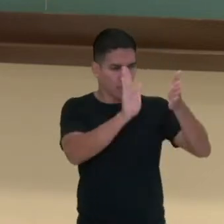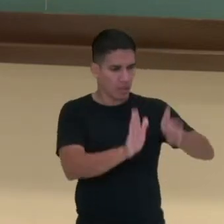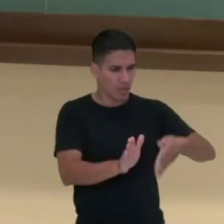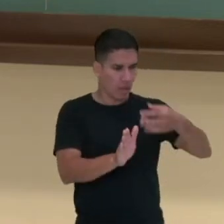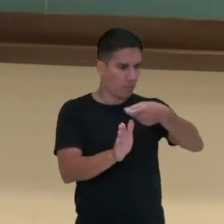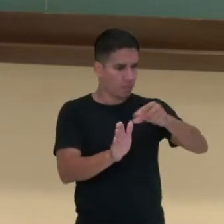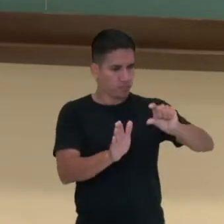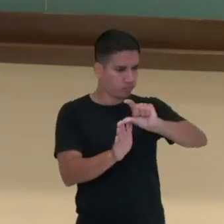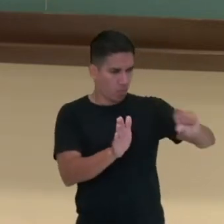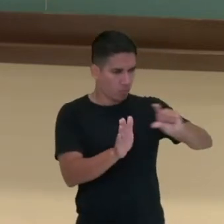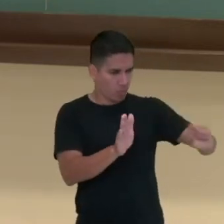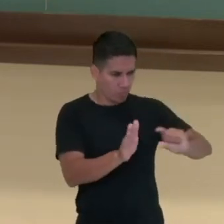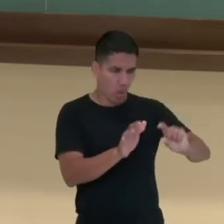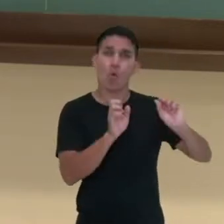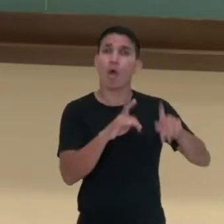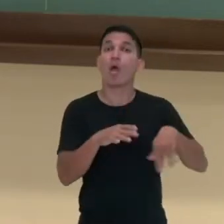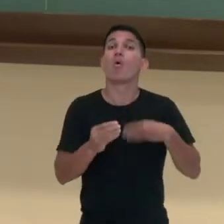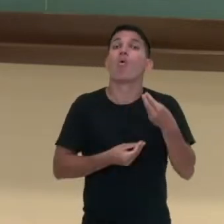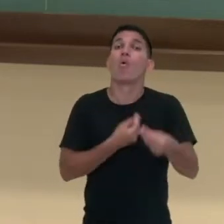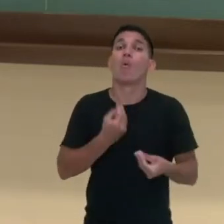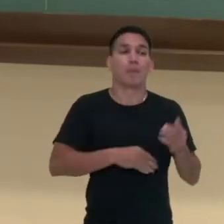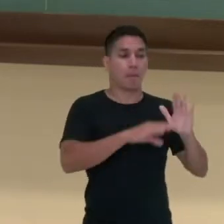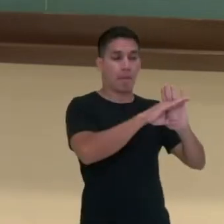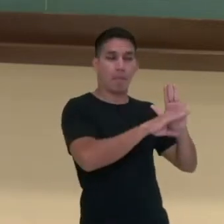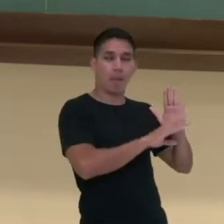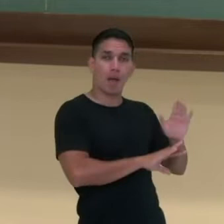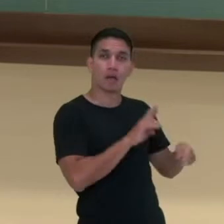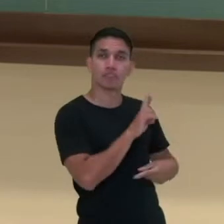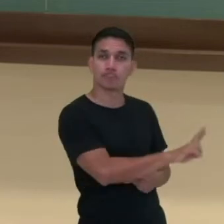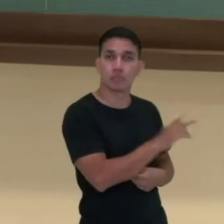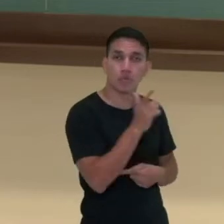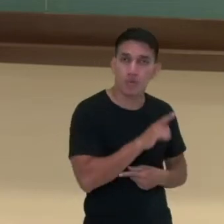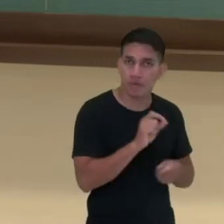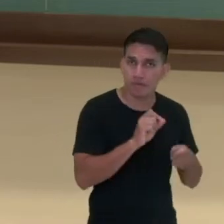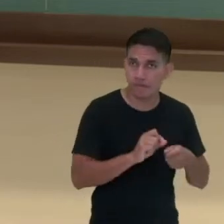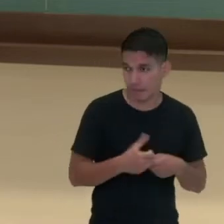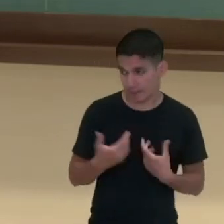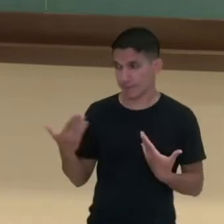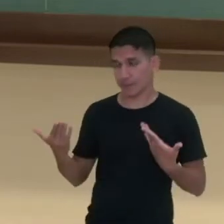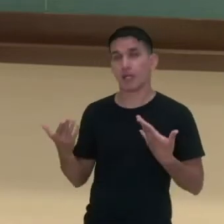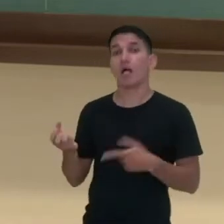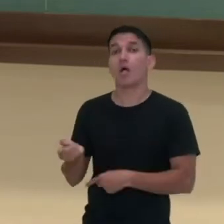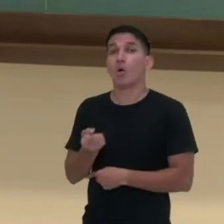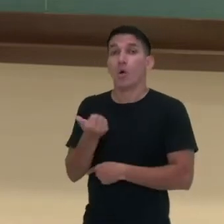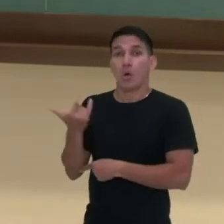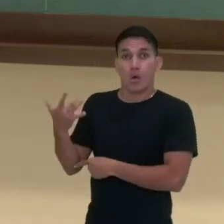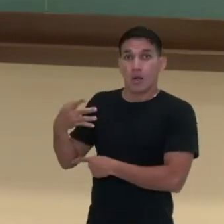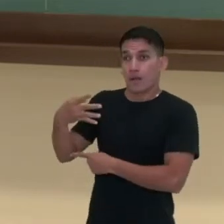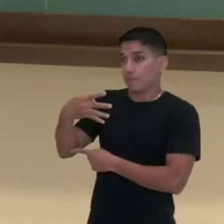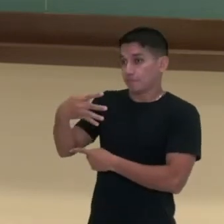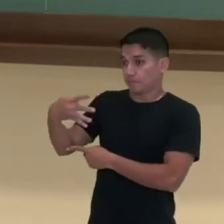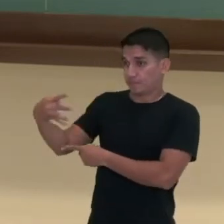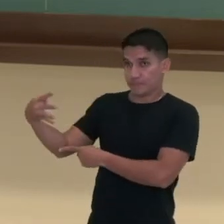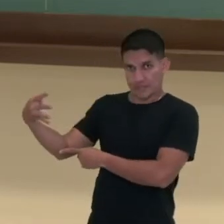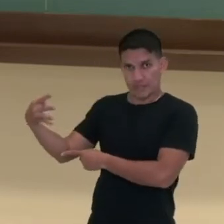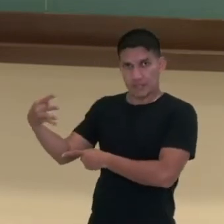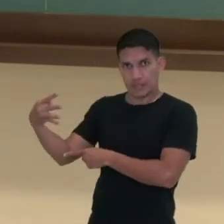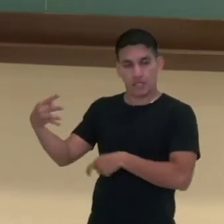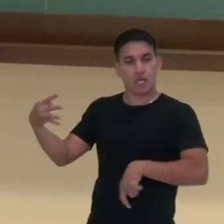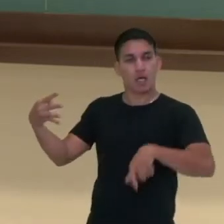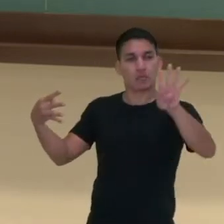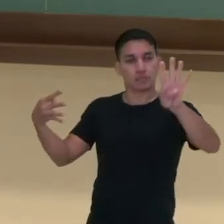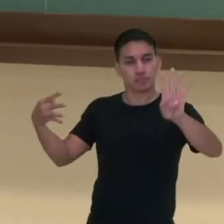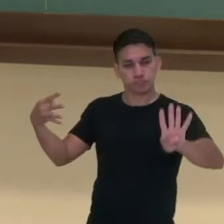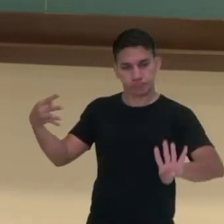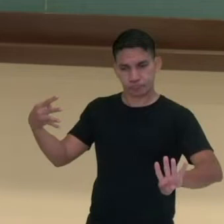consigo multiplicar, qual é a ordem da matriz resultante que eu vou obter? Essa é a ordem. Número de linhas da primeira e número de